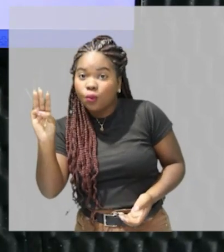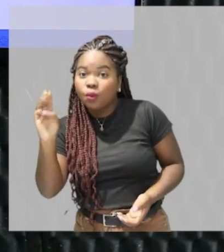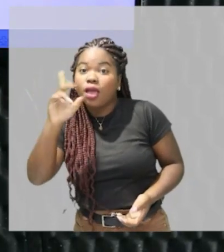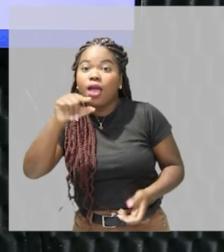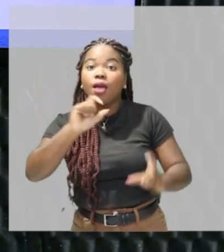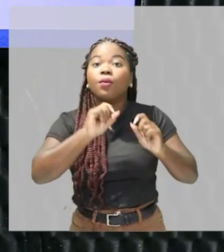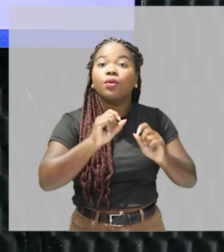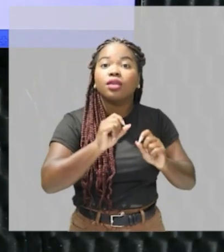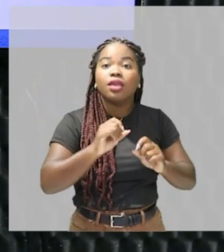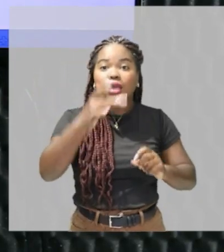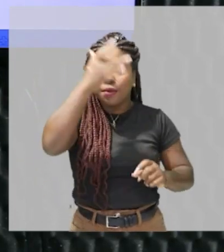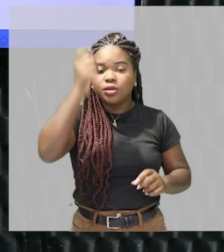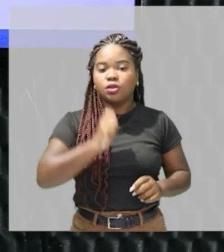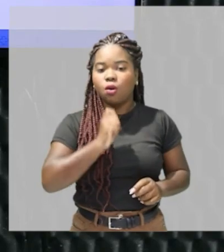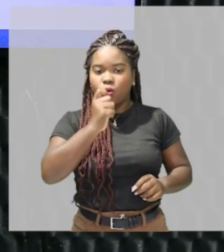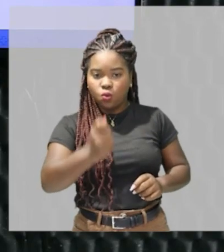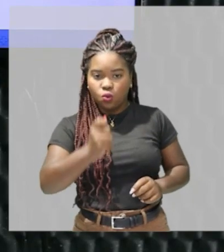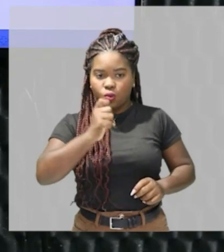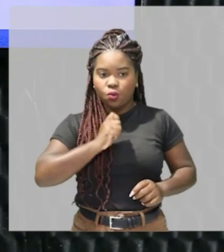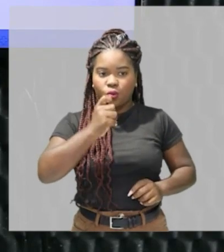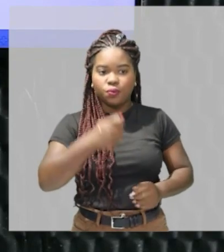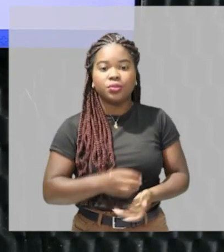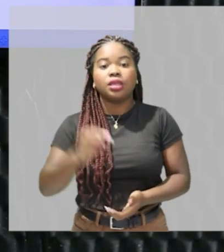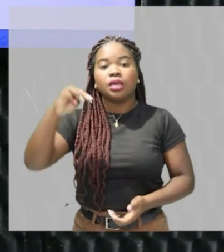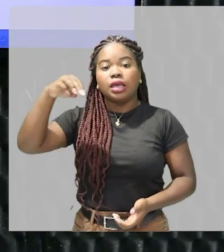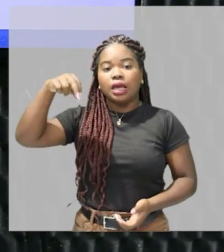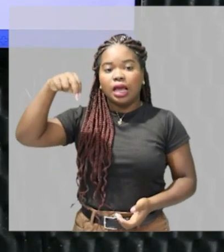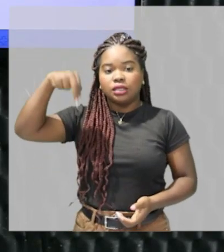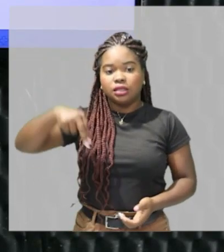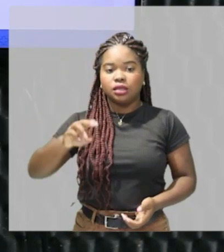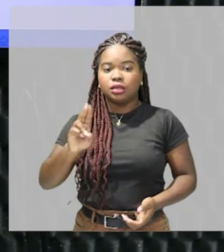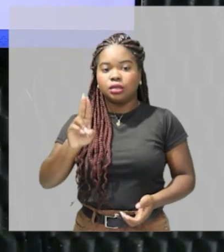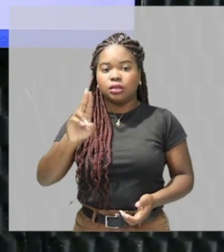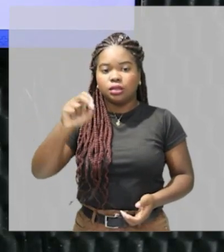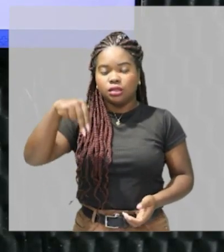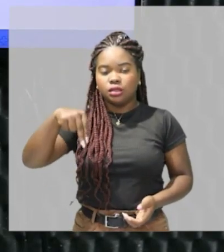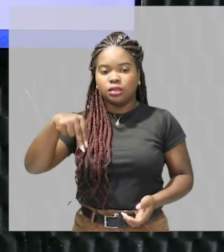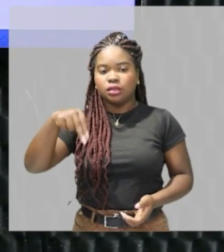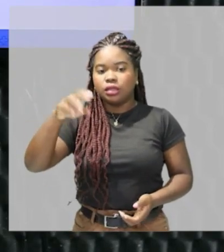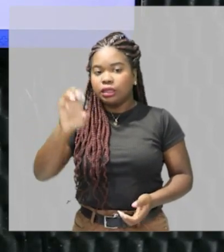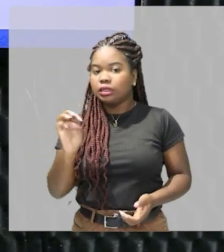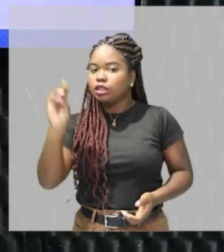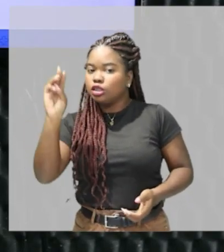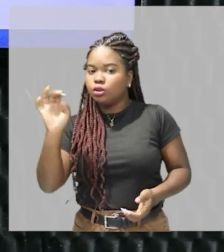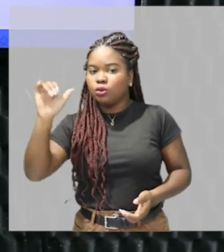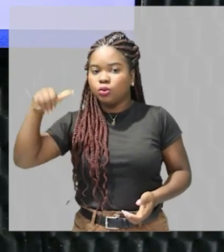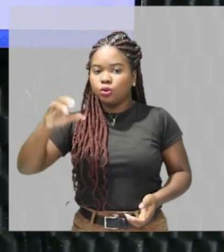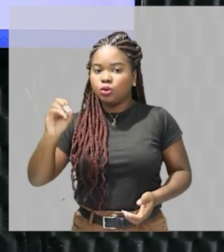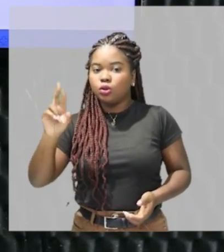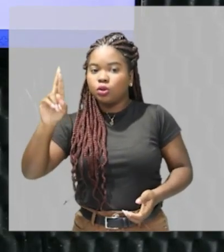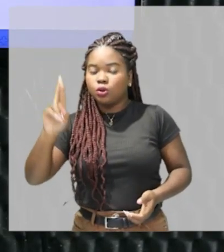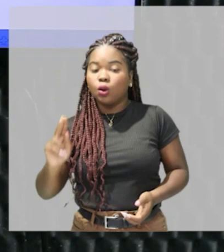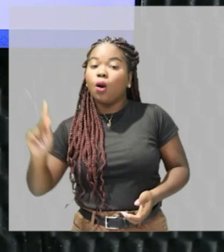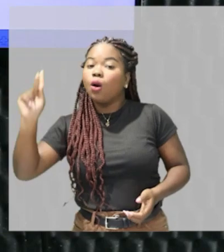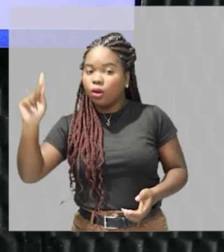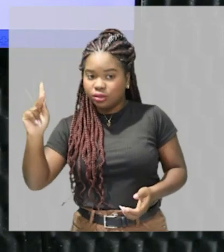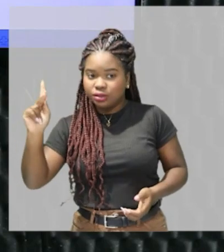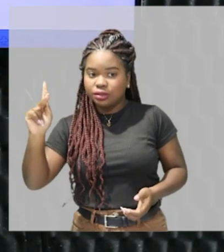York Times é o veículo, é o meio de comunicação, o jornal de Nova York. O título